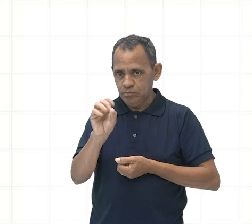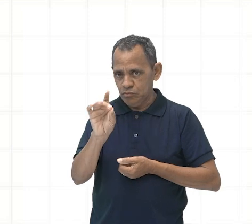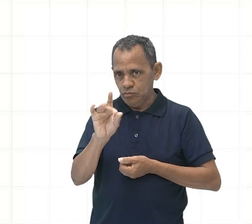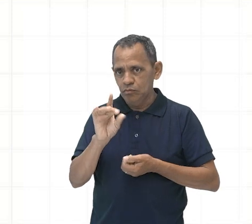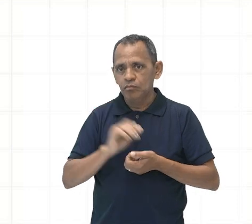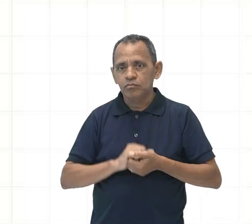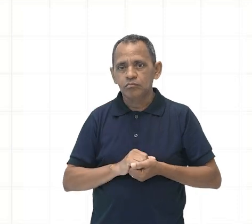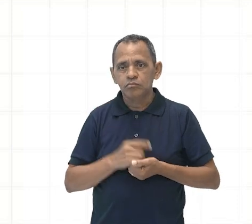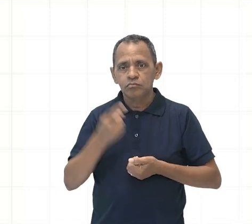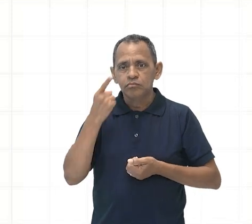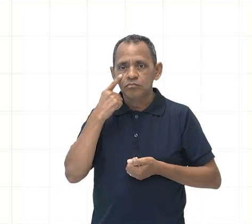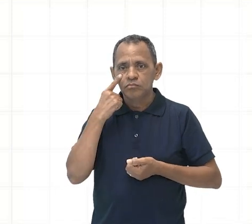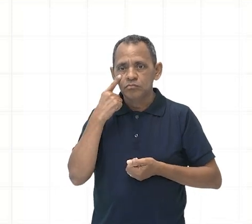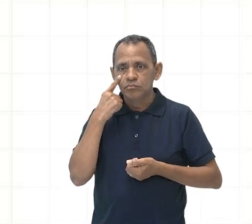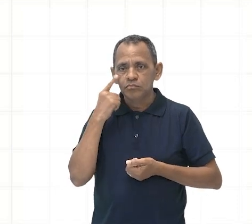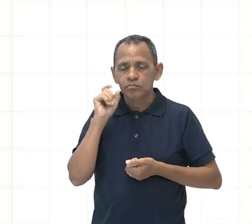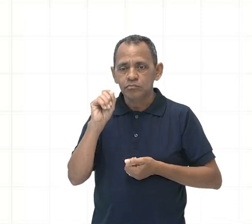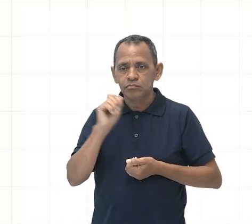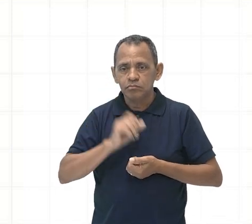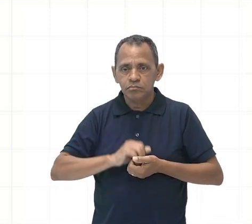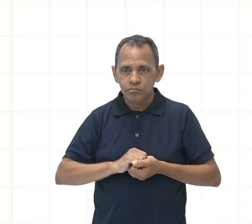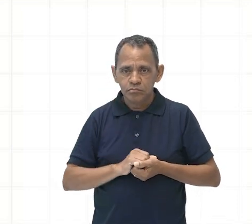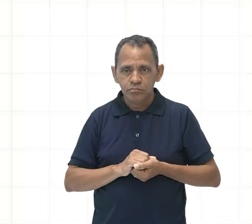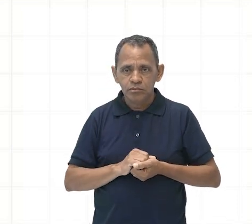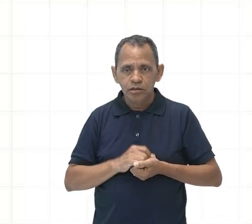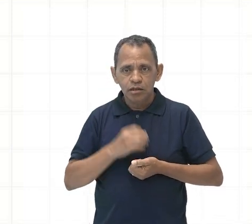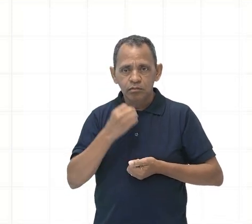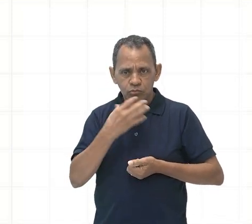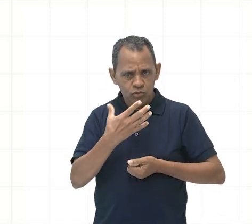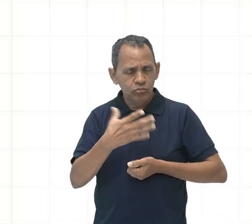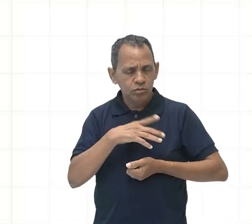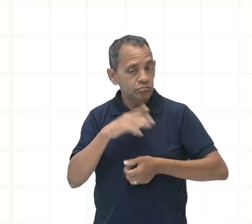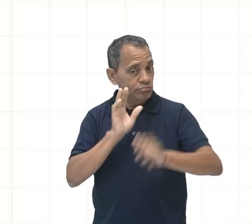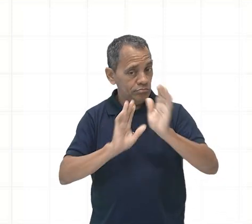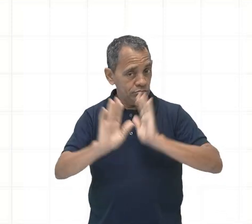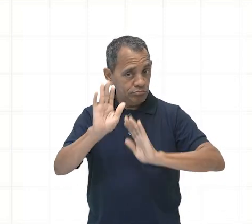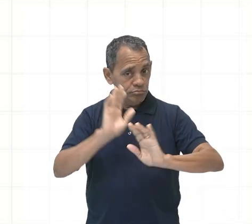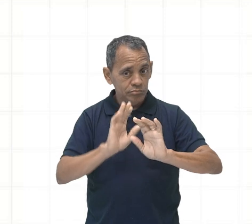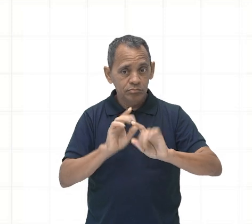Observe comigo uma coisa que é sempre bom ter esse cuidado.